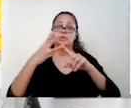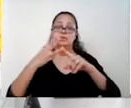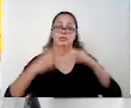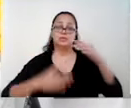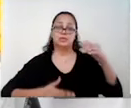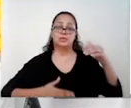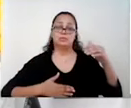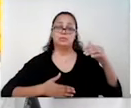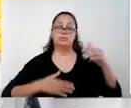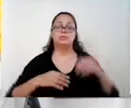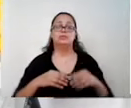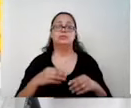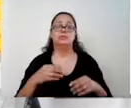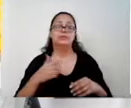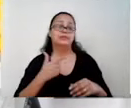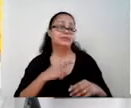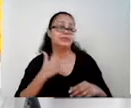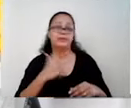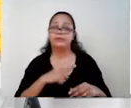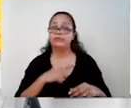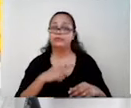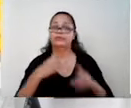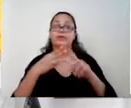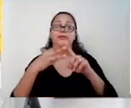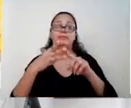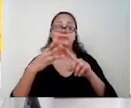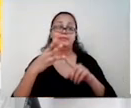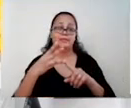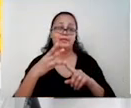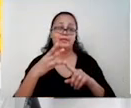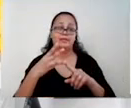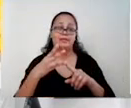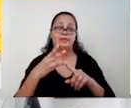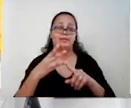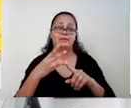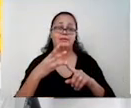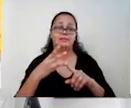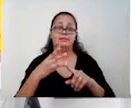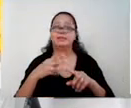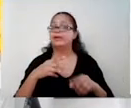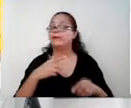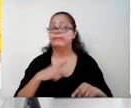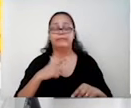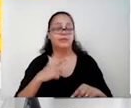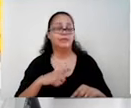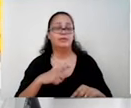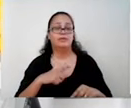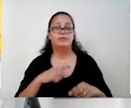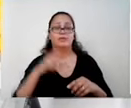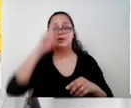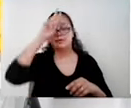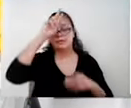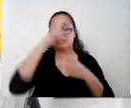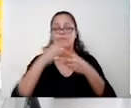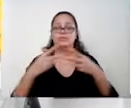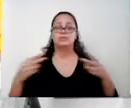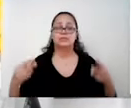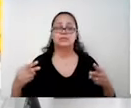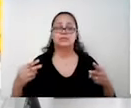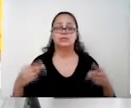não tiver três partes, não é um inseto. Na cabeça, nós observamos os órgãos sensoriais: